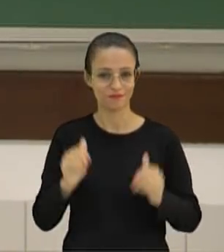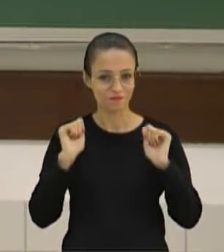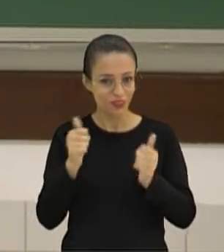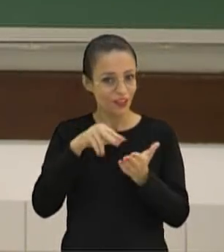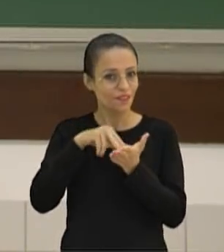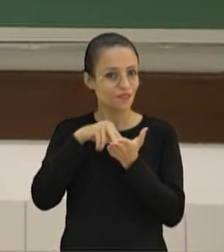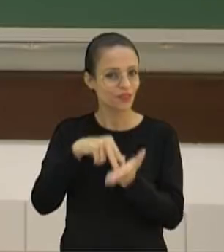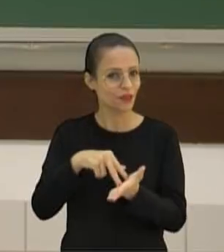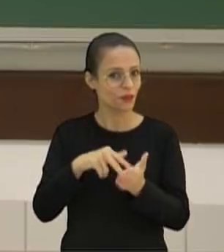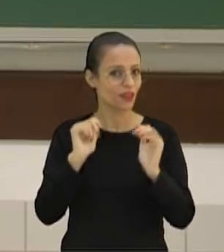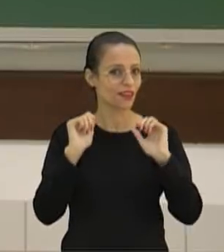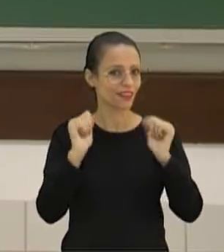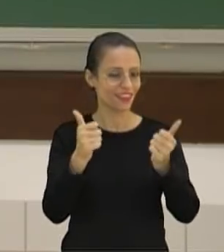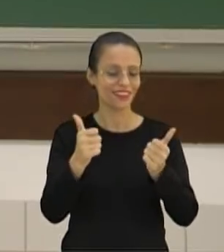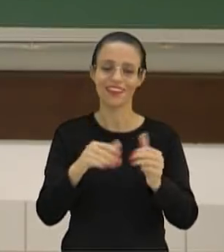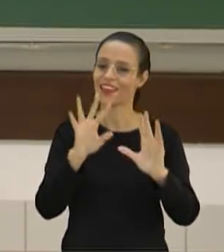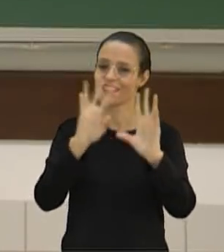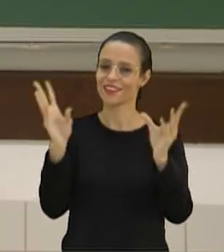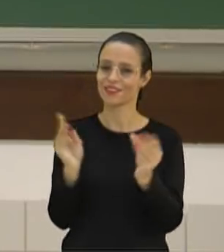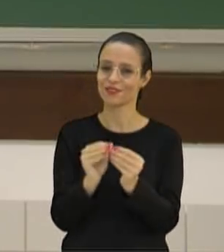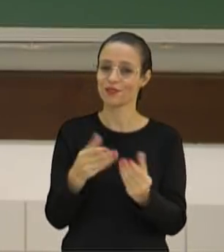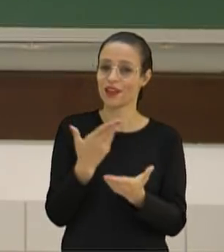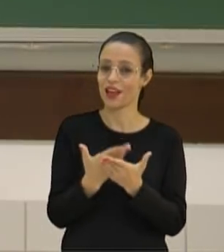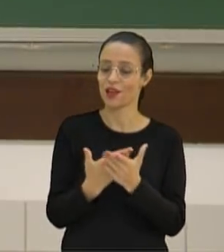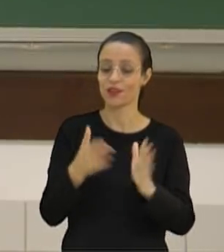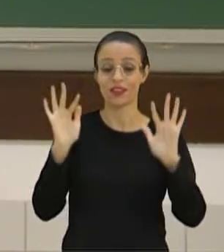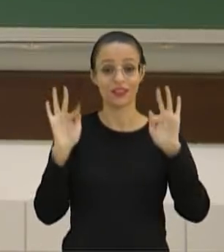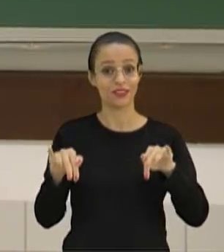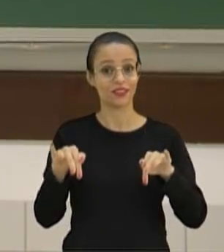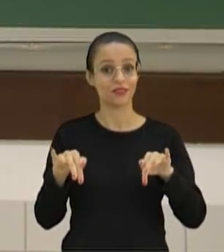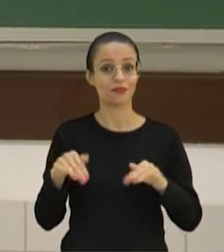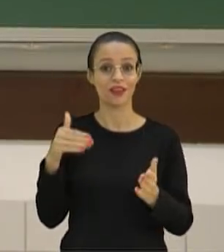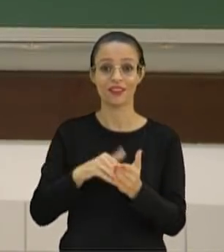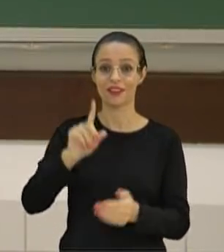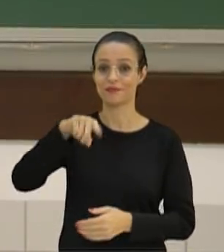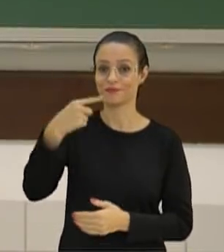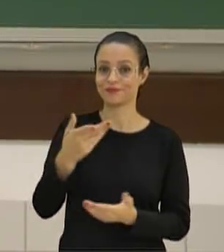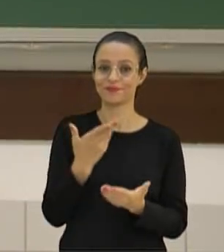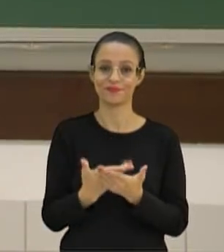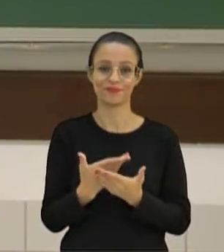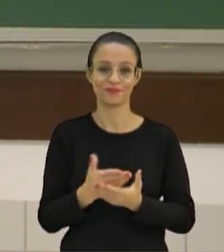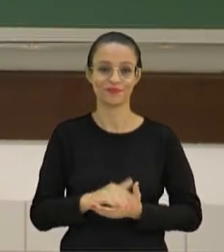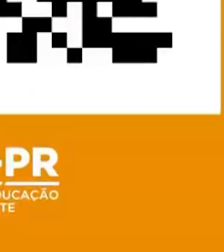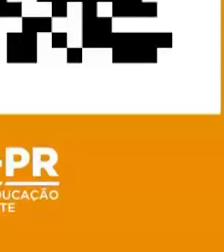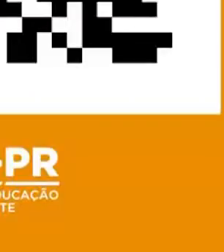Firmes e fortes aí? E é isso! A nossa aula fica por aqui e até a próxima!